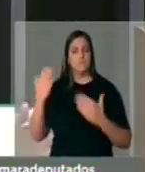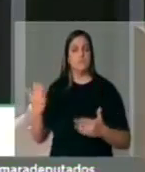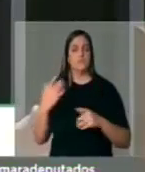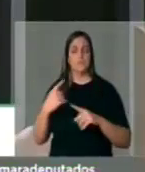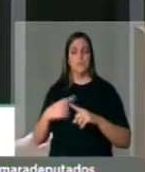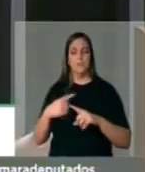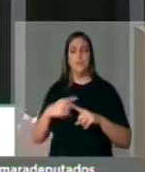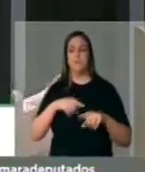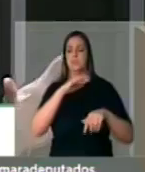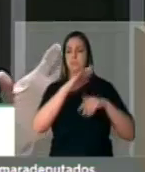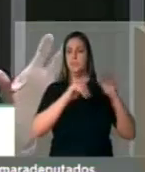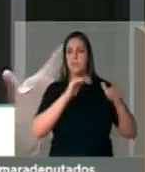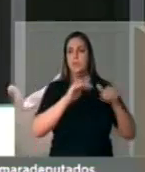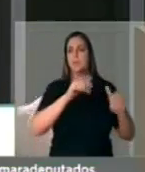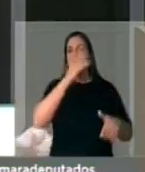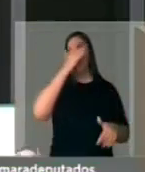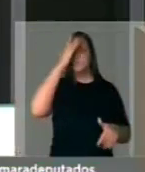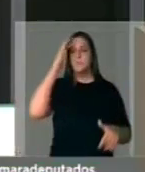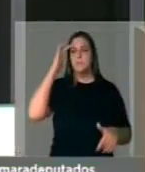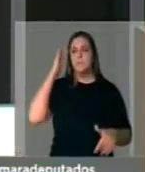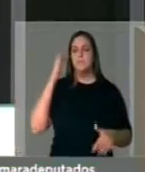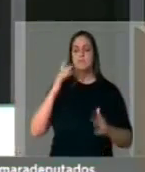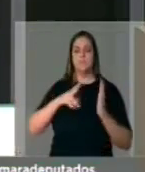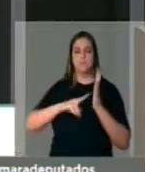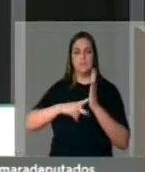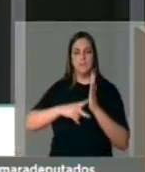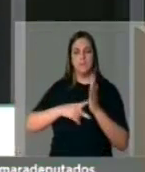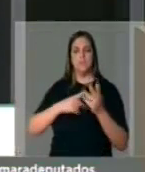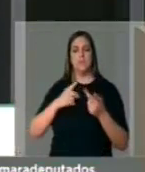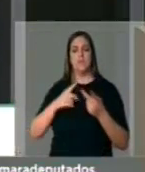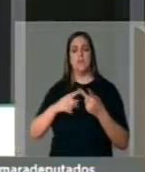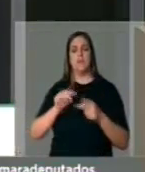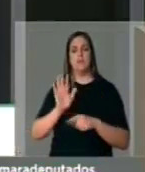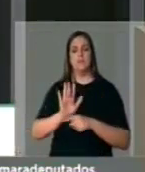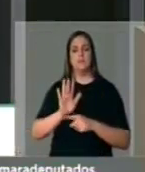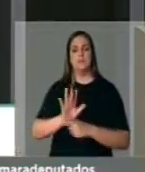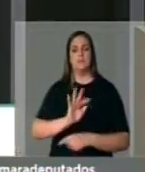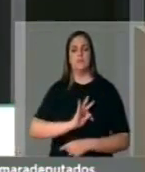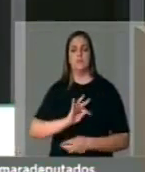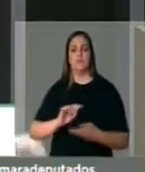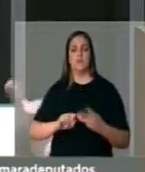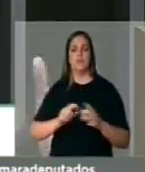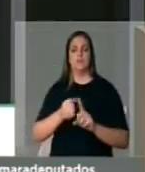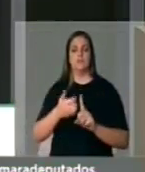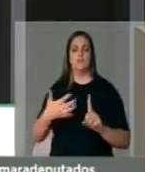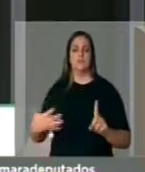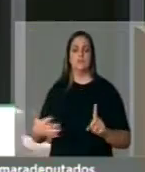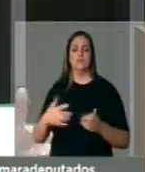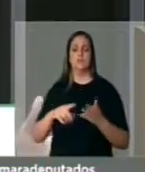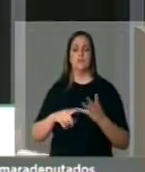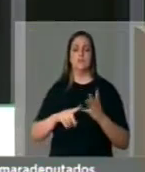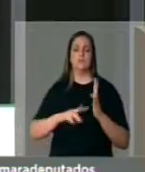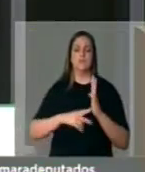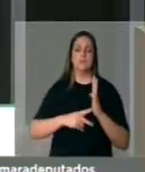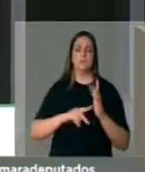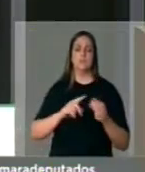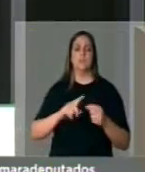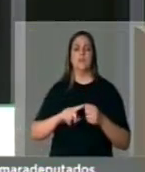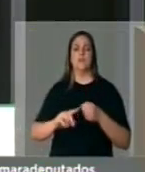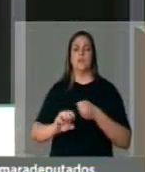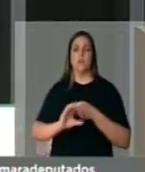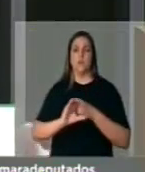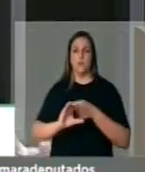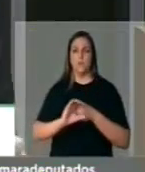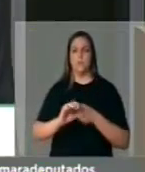aqui pessoas ligadas ao movimento sindical, assistência técnica, extensão rural, aos sindicalistas,